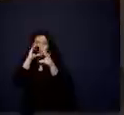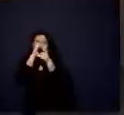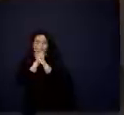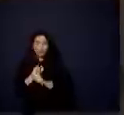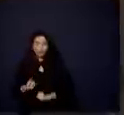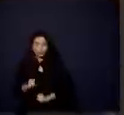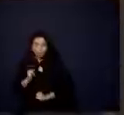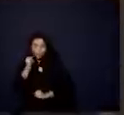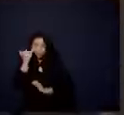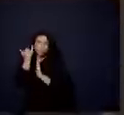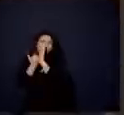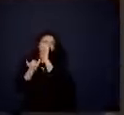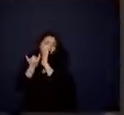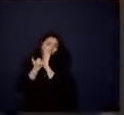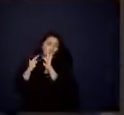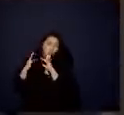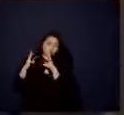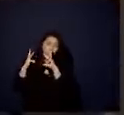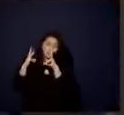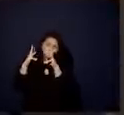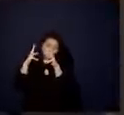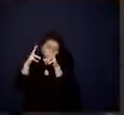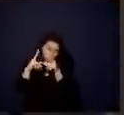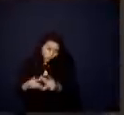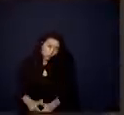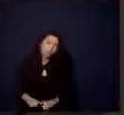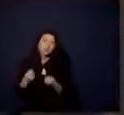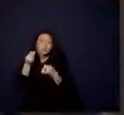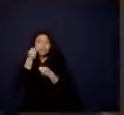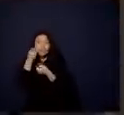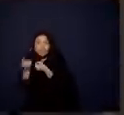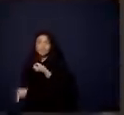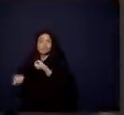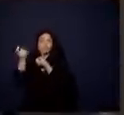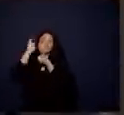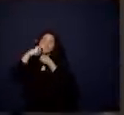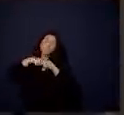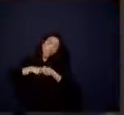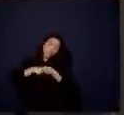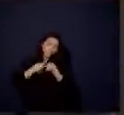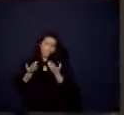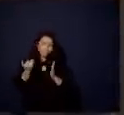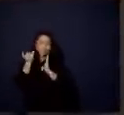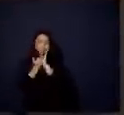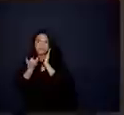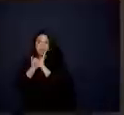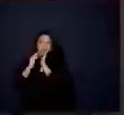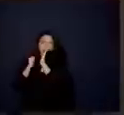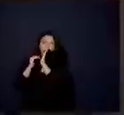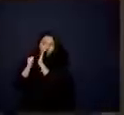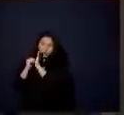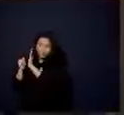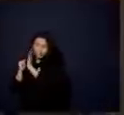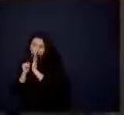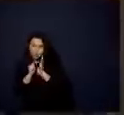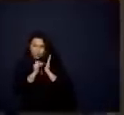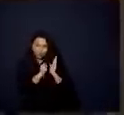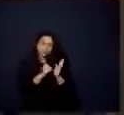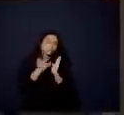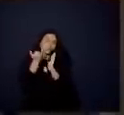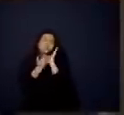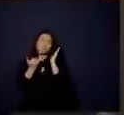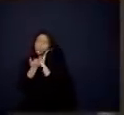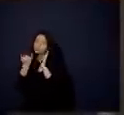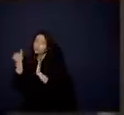que tudo que é pago de imposto nas etapas anteriores da cadeia recuperado tributação no destino significa que a operação entre estados e municípios no imposto